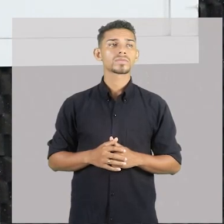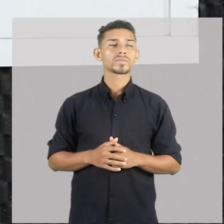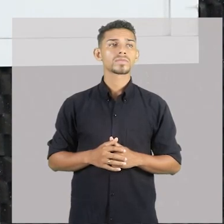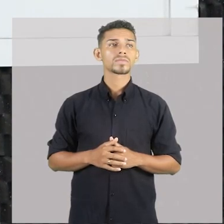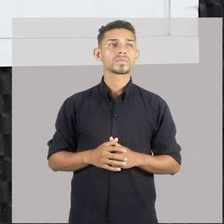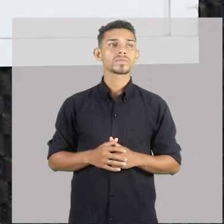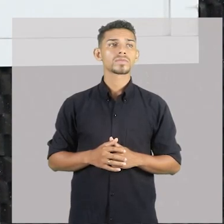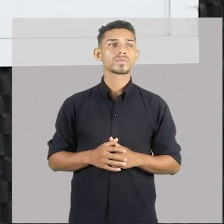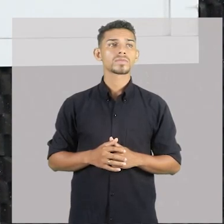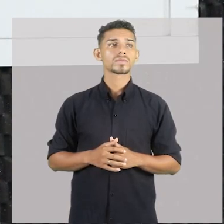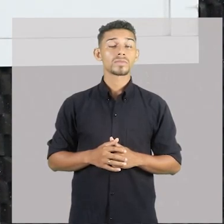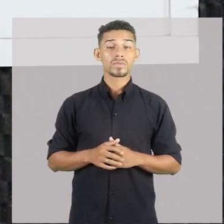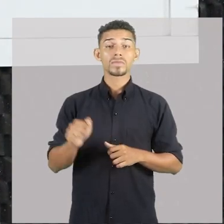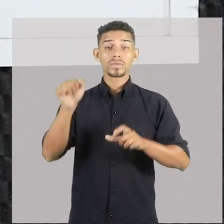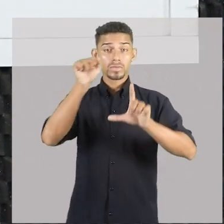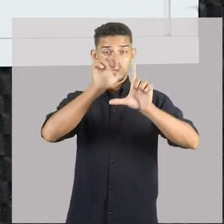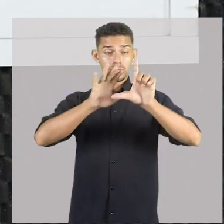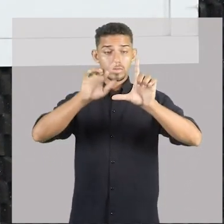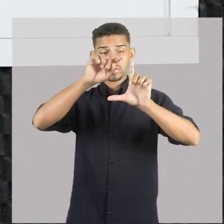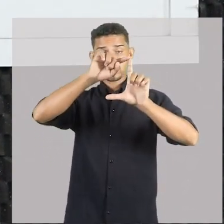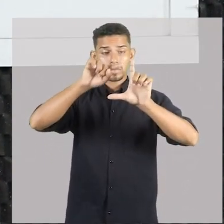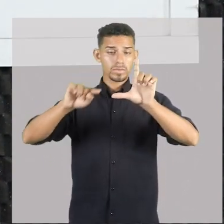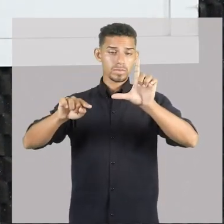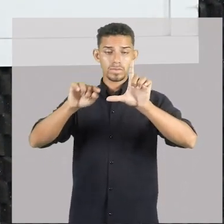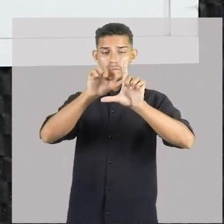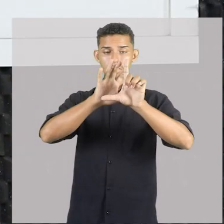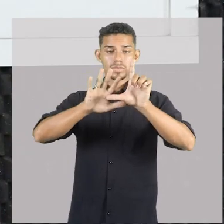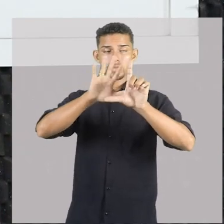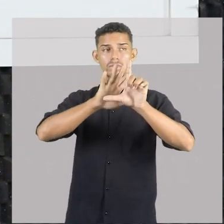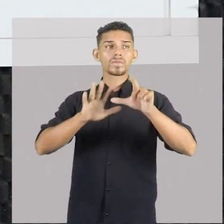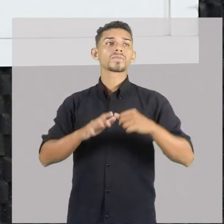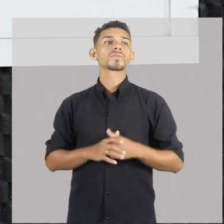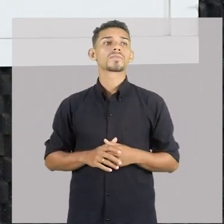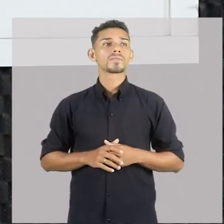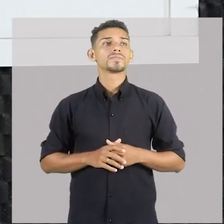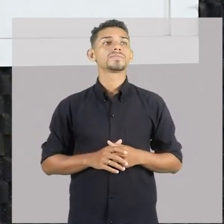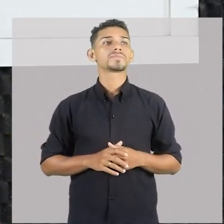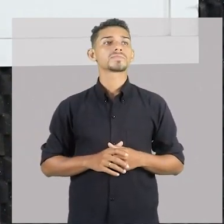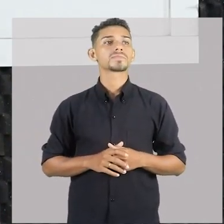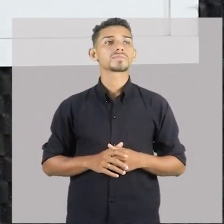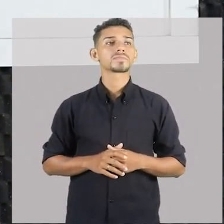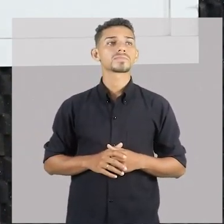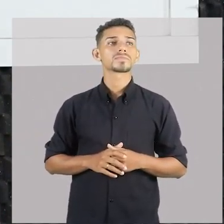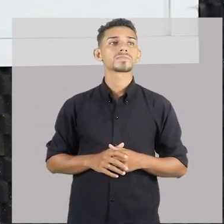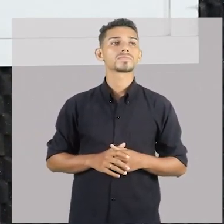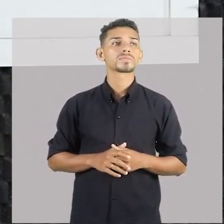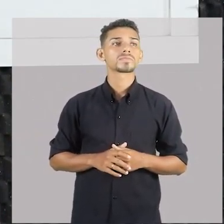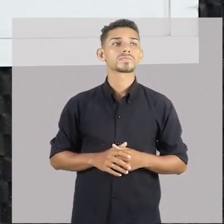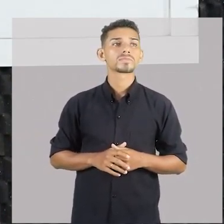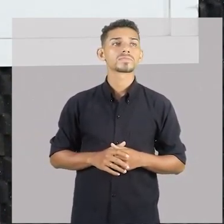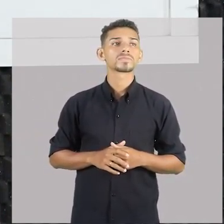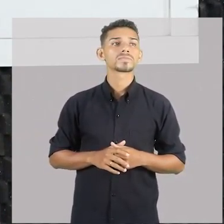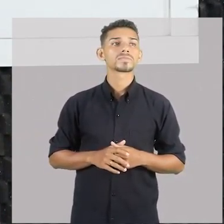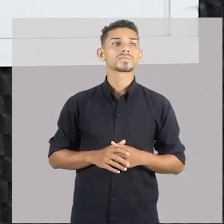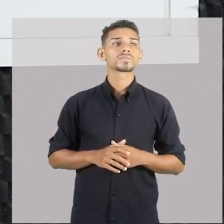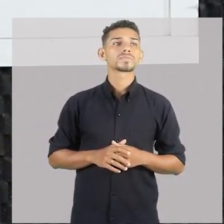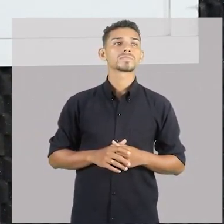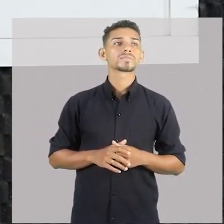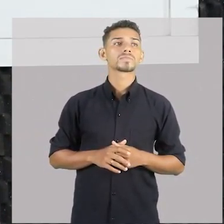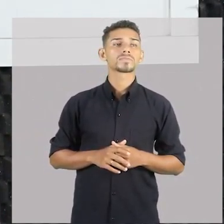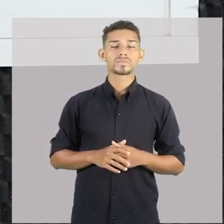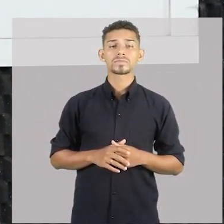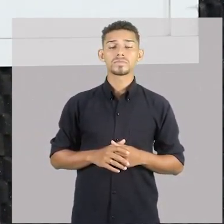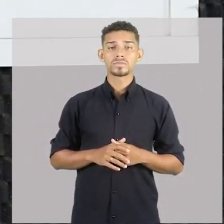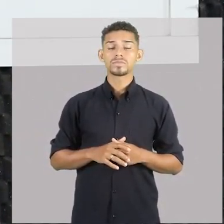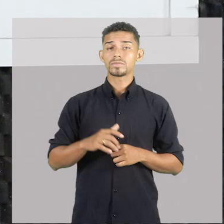ó, que é um triângulo. Essa área é numericamente igual à quantidade